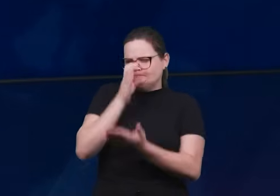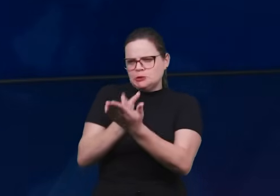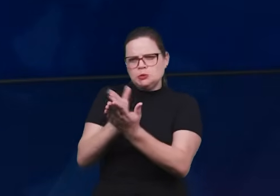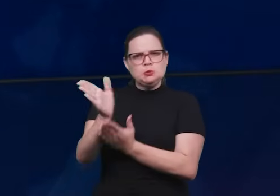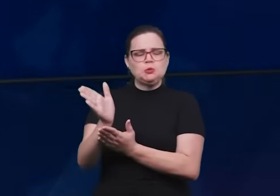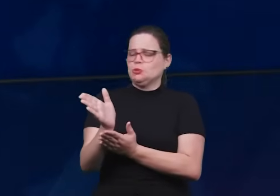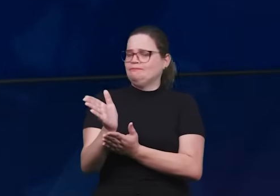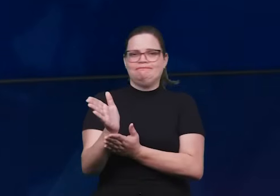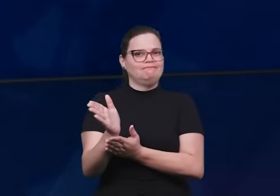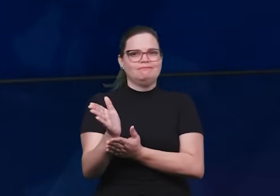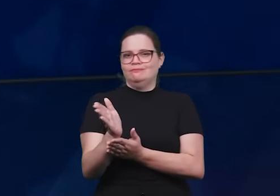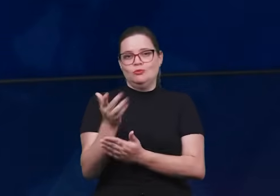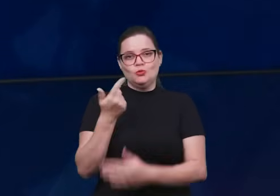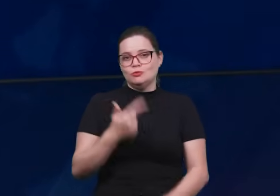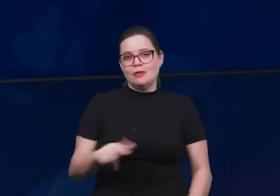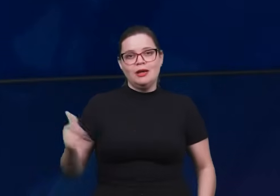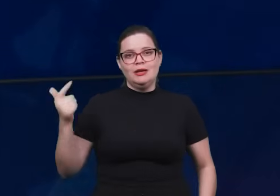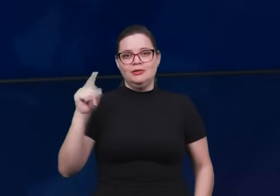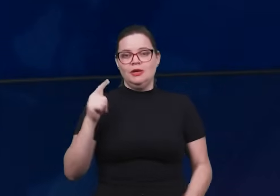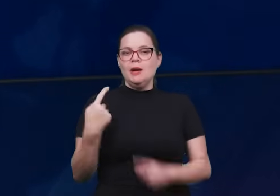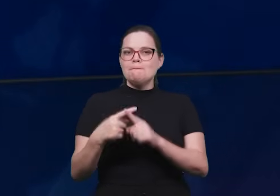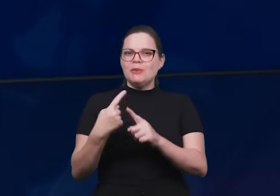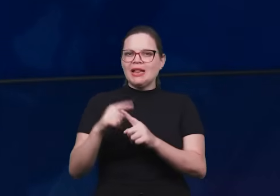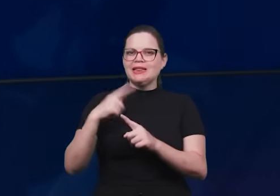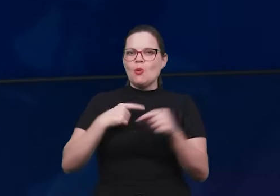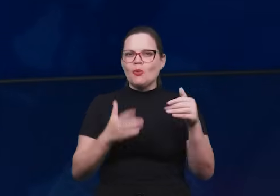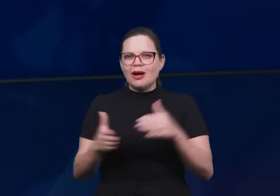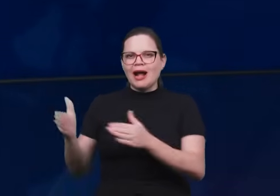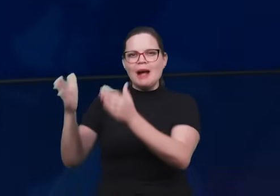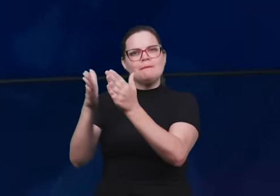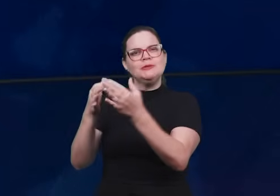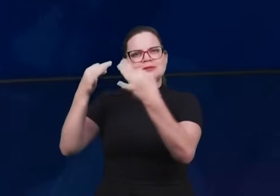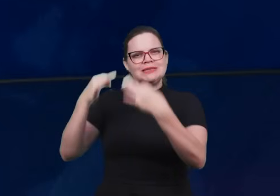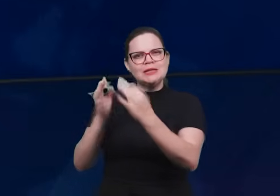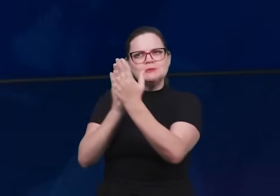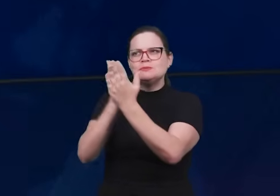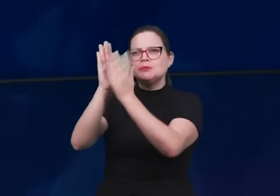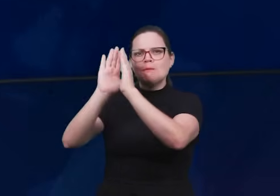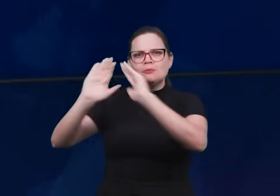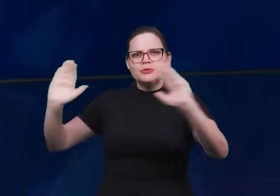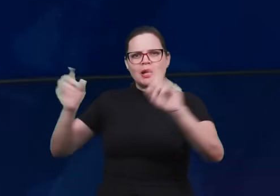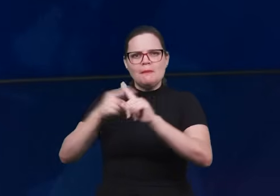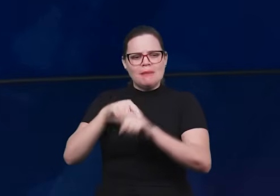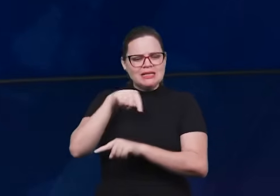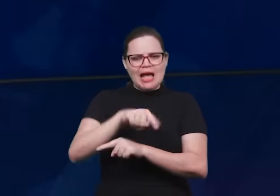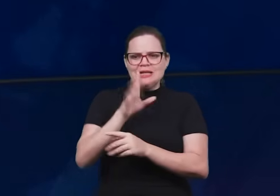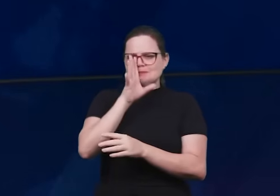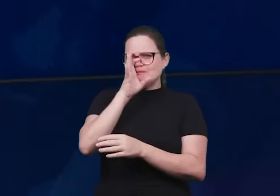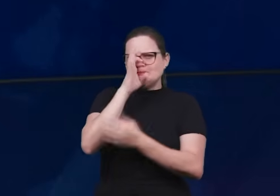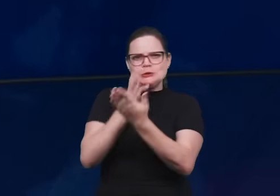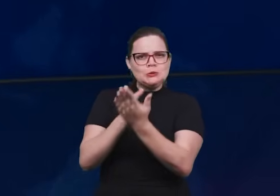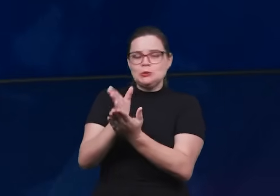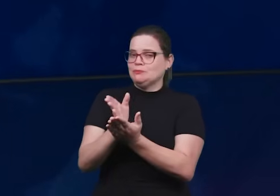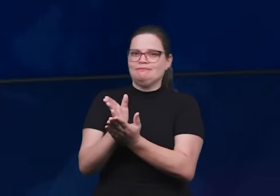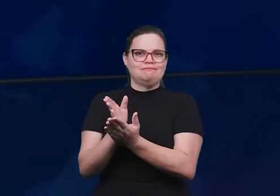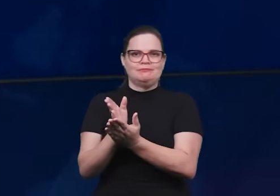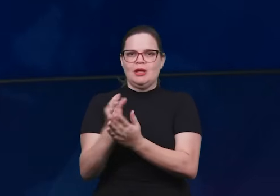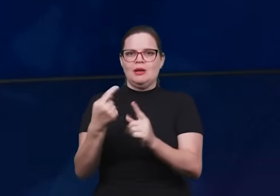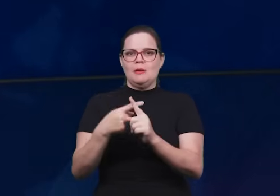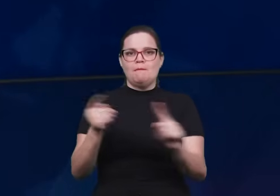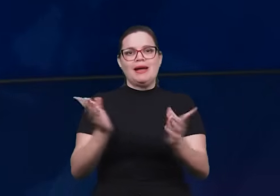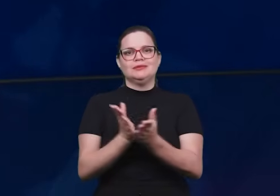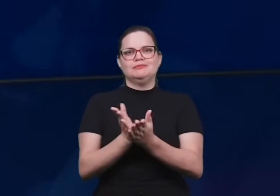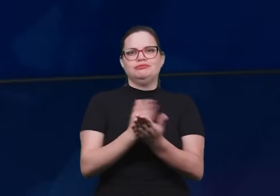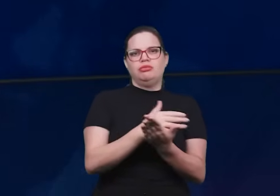persevera no caminho estreito e santo, aquele caminho que conduz à eternidade feliz. Já a constância